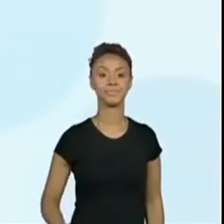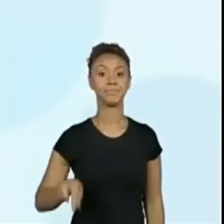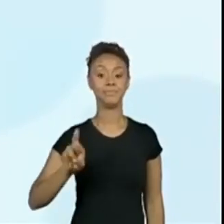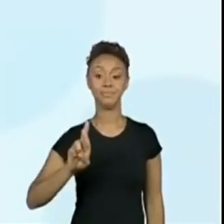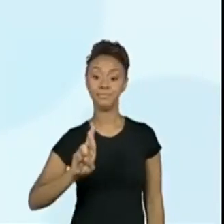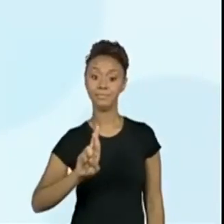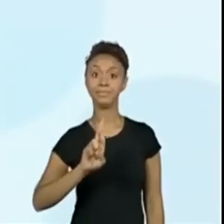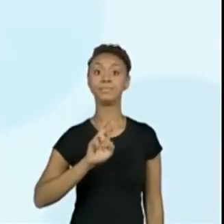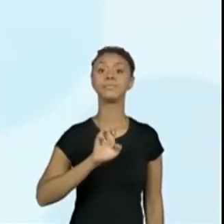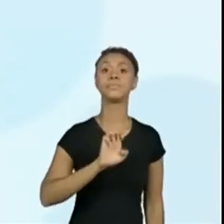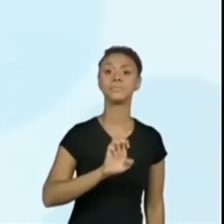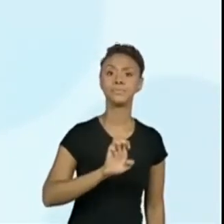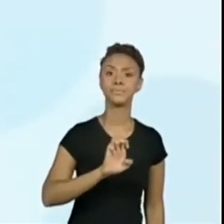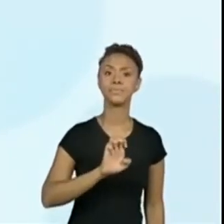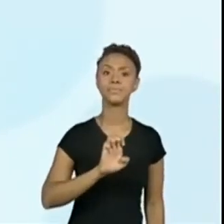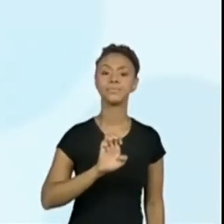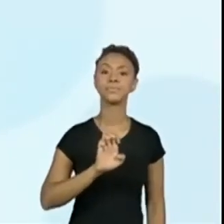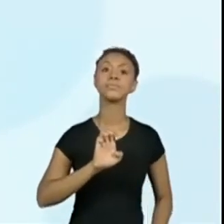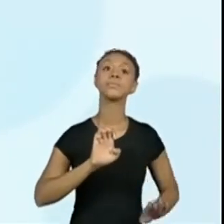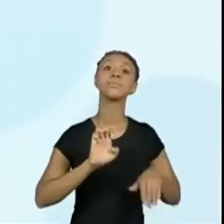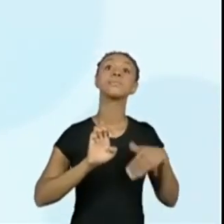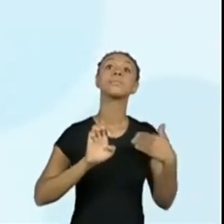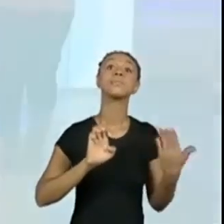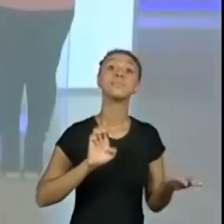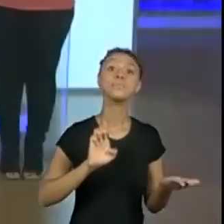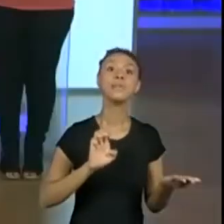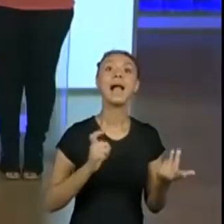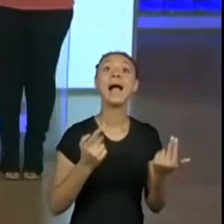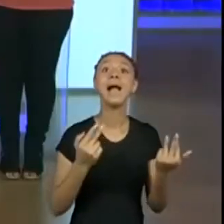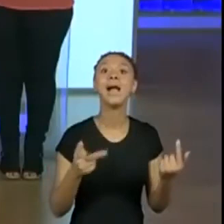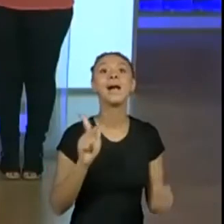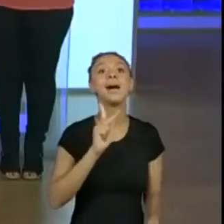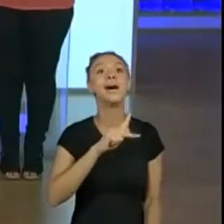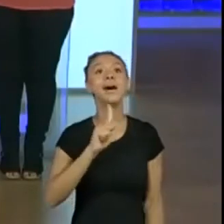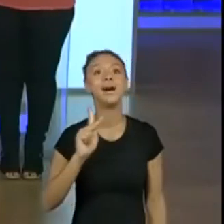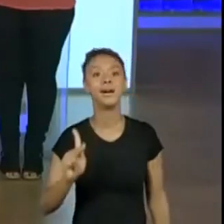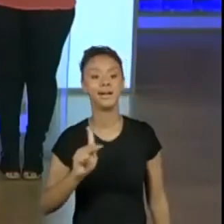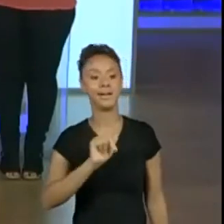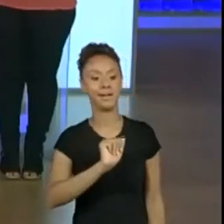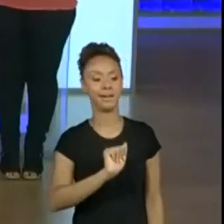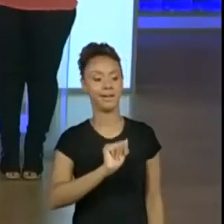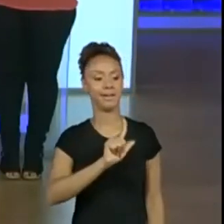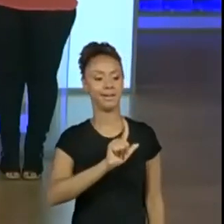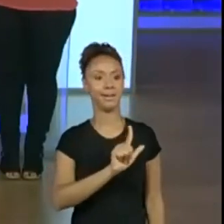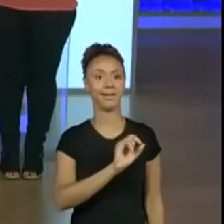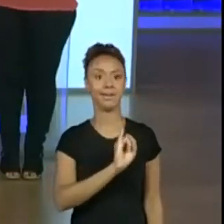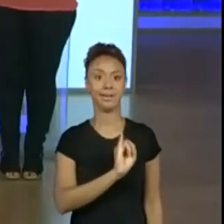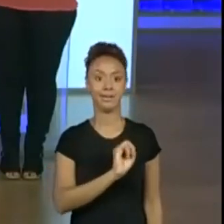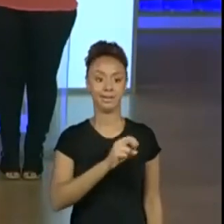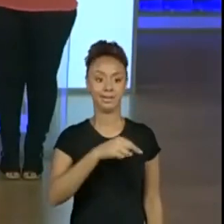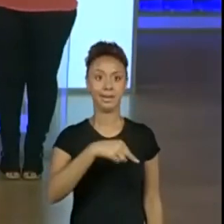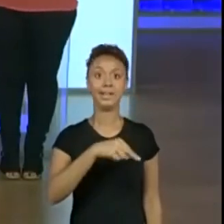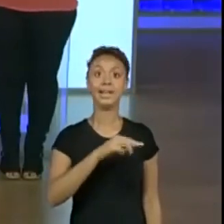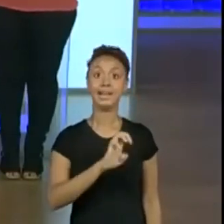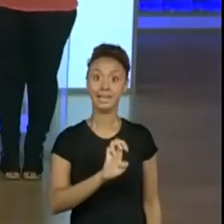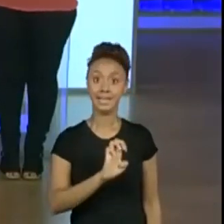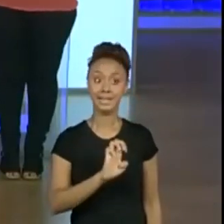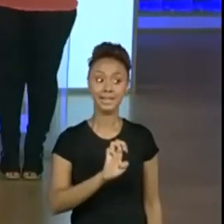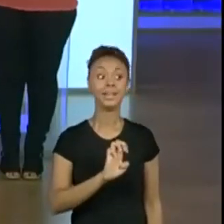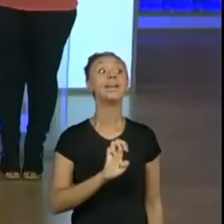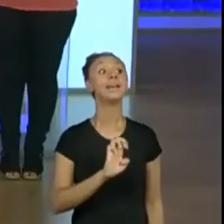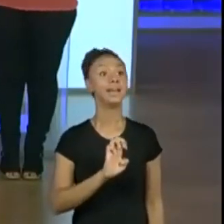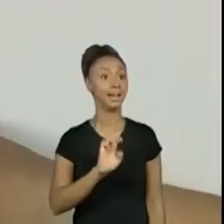E o Li. Daline, né? Daline. Aline. Daline. Vamos lá, Naline, ó. Pra todo Amareli. Mundo acompanhar,